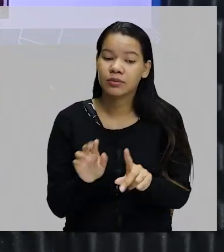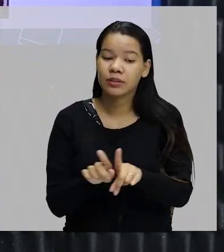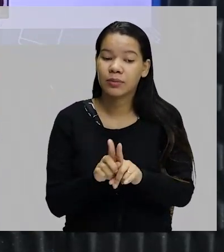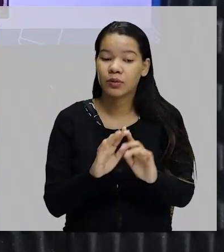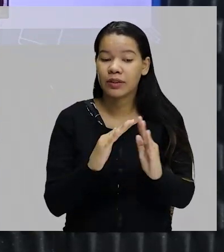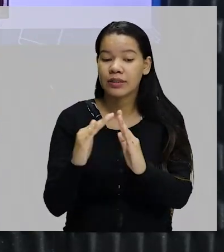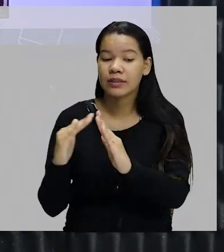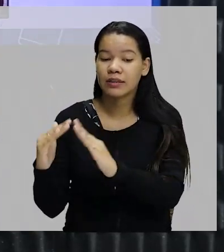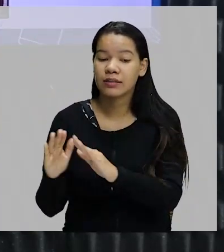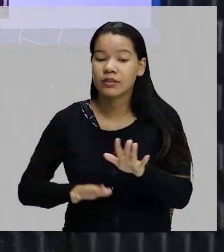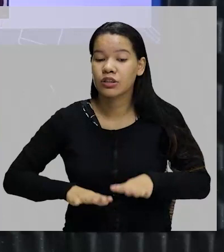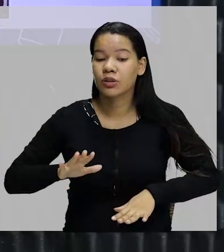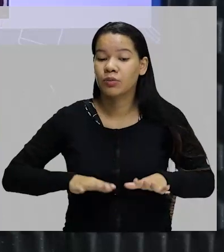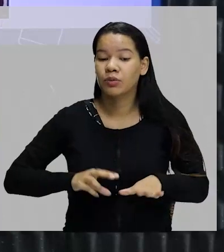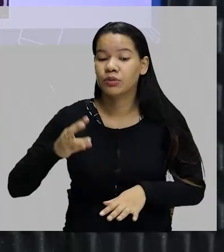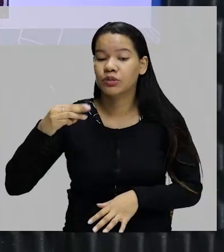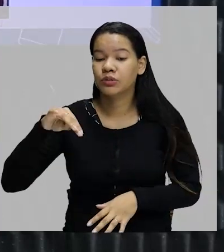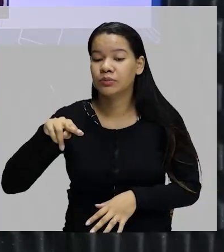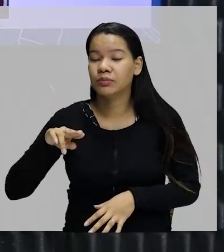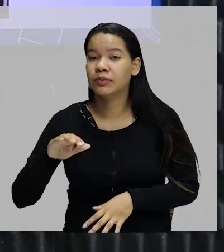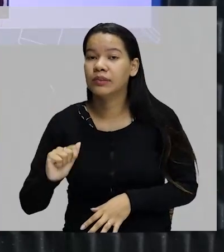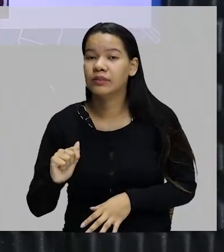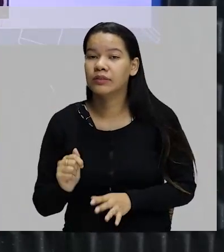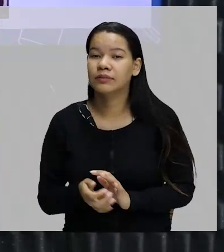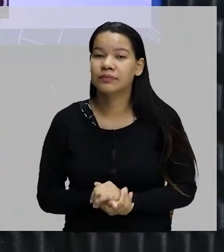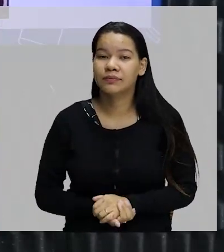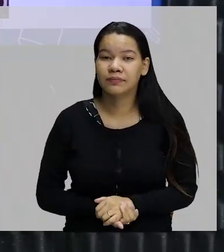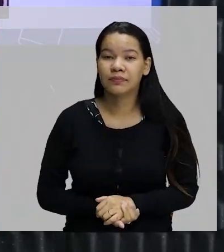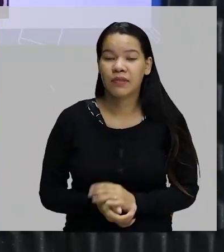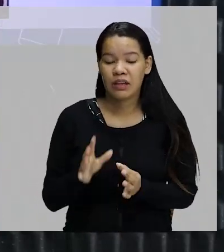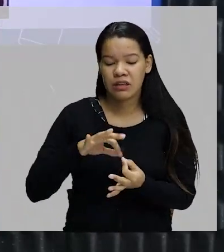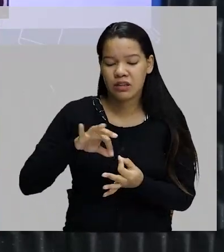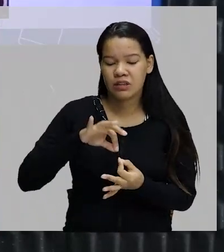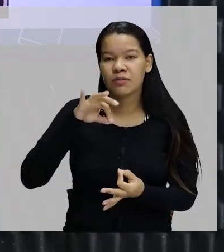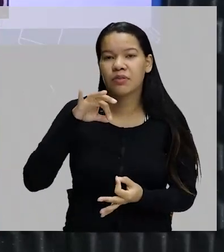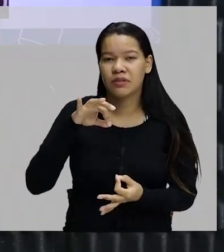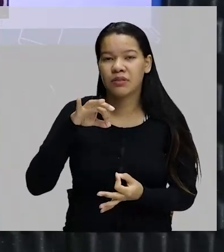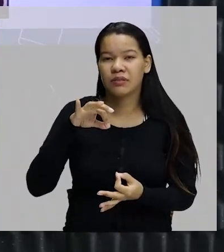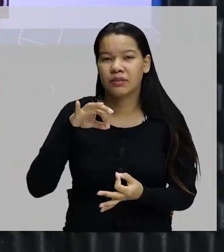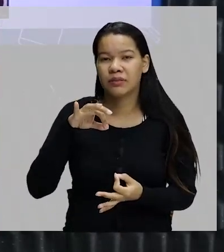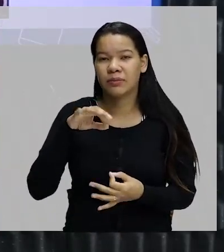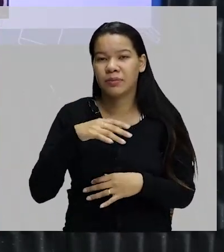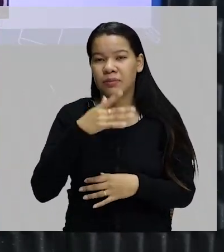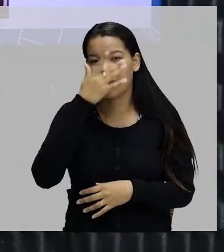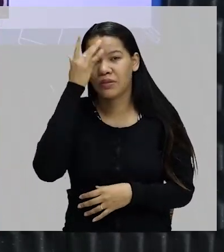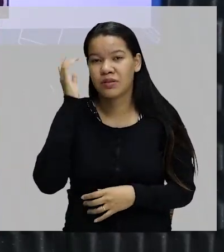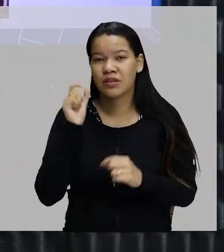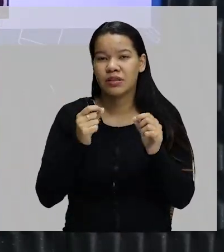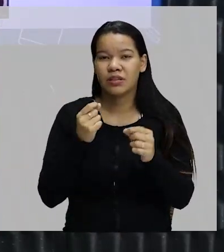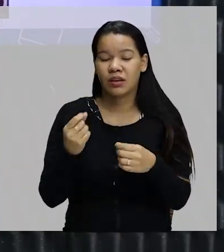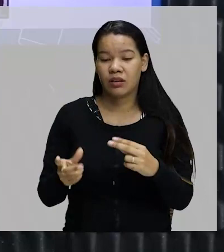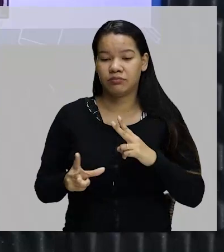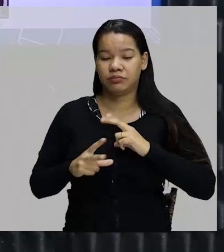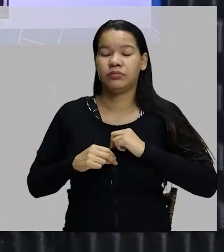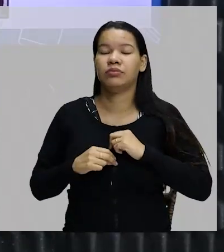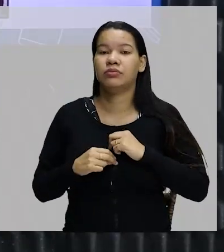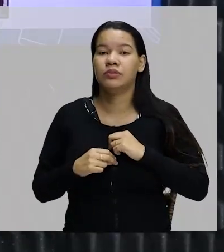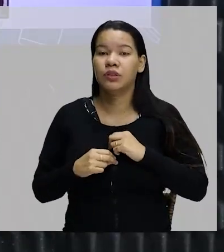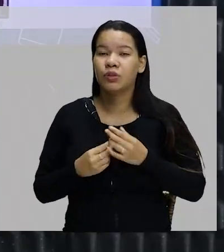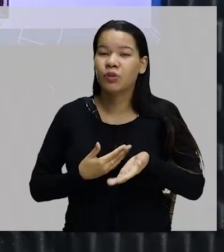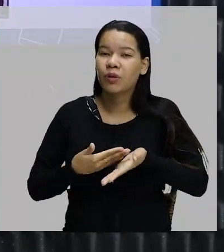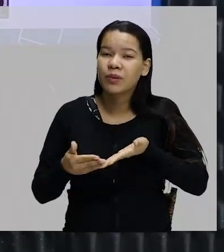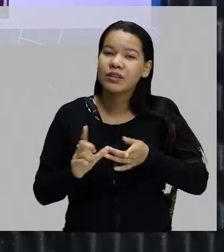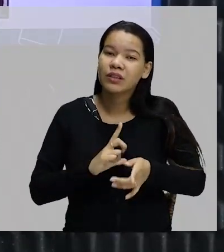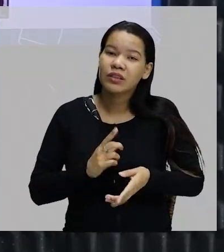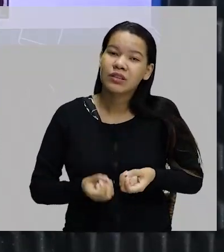Mina. Algumas entidades, algumas pessoas que entram em transe e acabam que fazendo esse tipo de